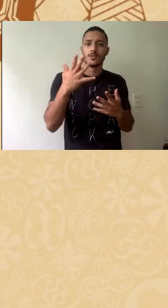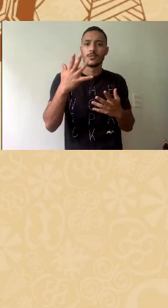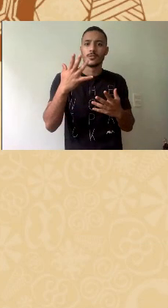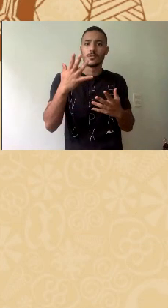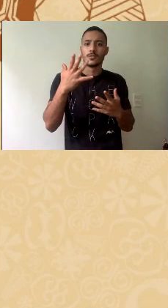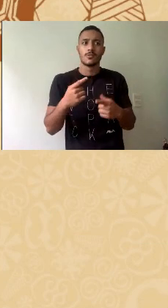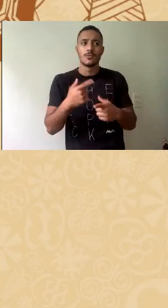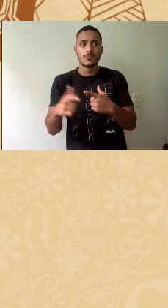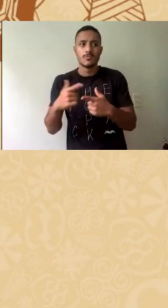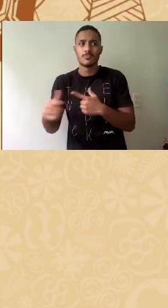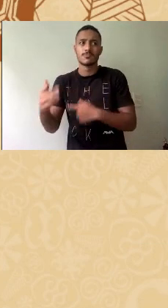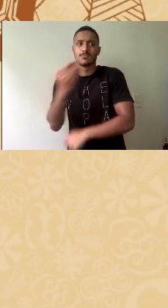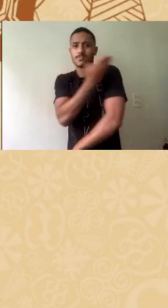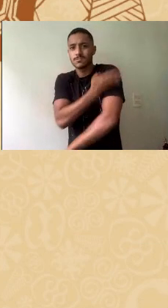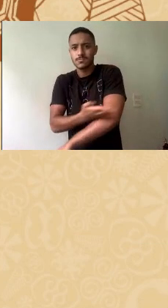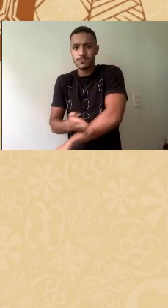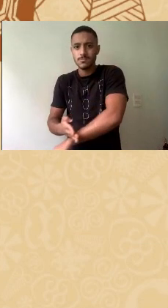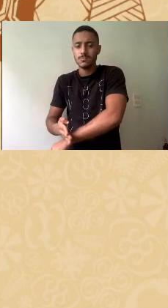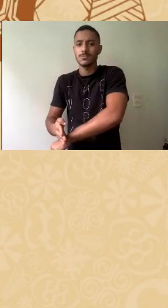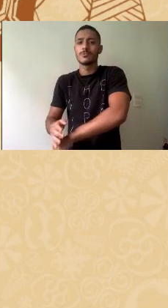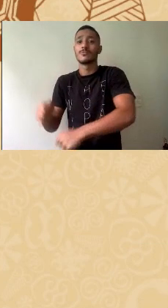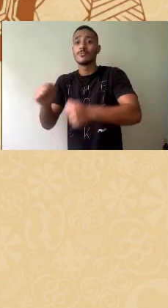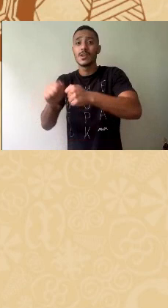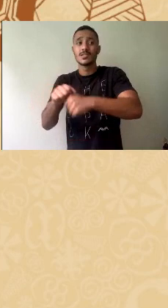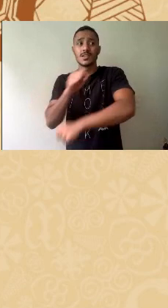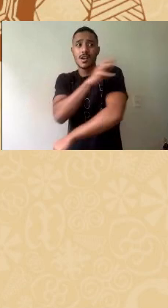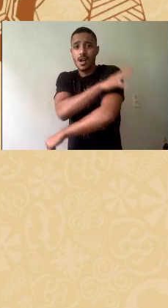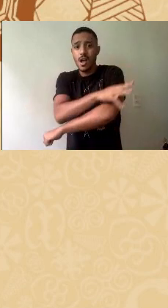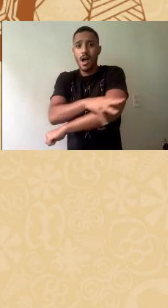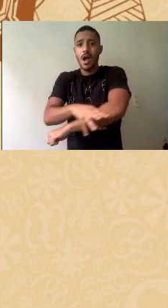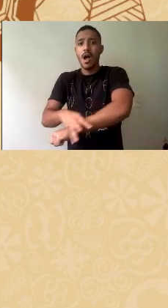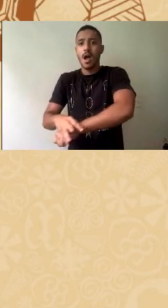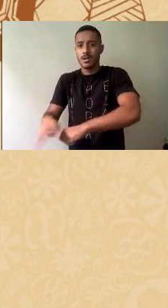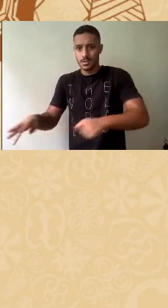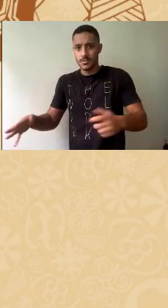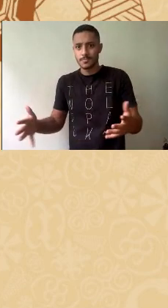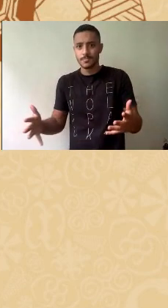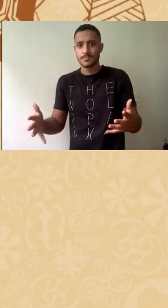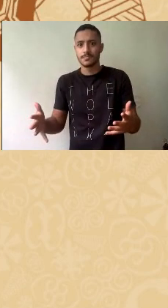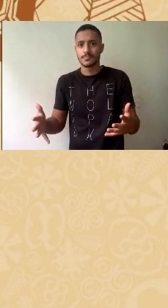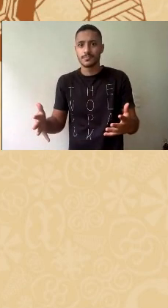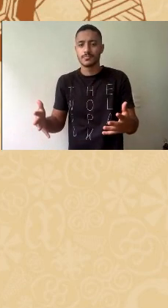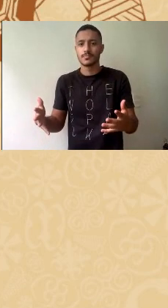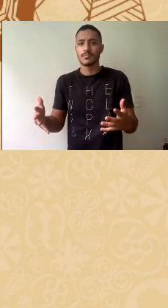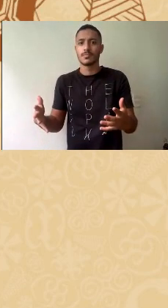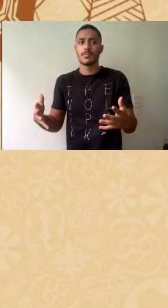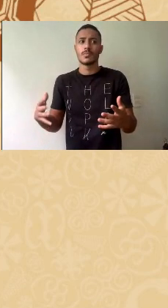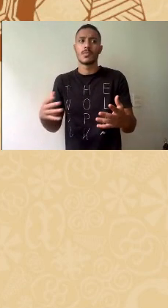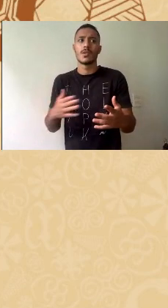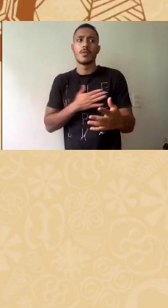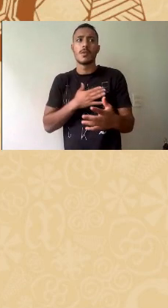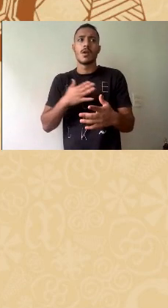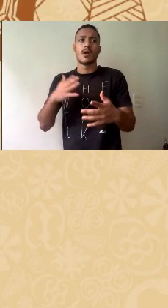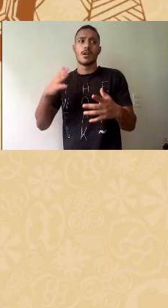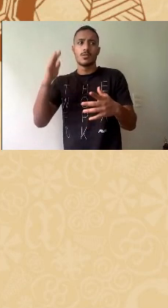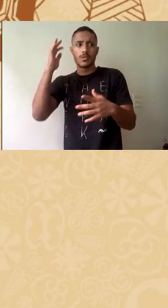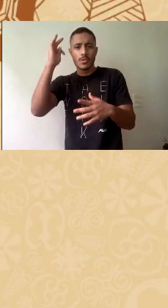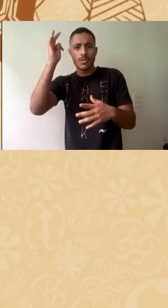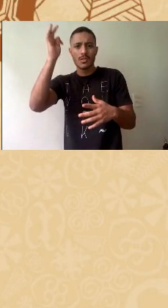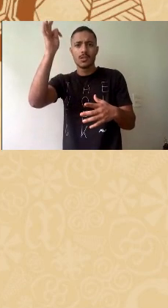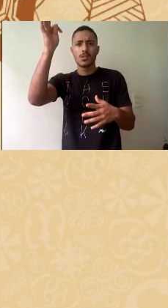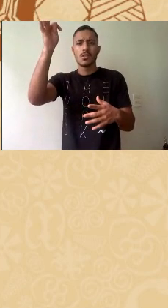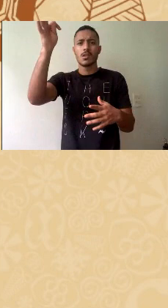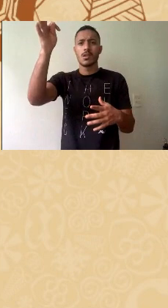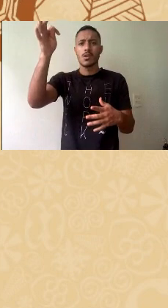racismo, né? E aí, como eu não tenho propriedade teórica, porque na minha formação não tive, e ao longo dos anos atuando